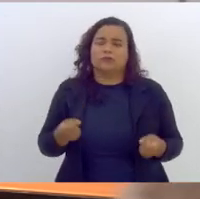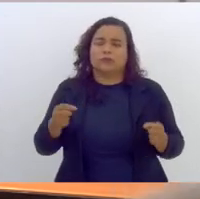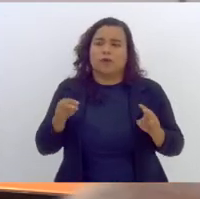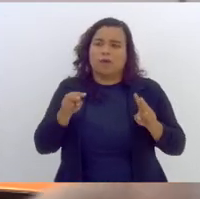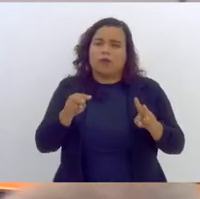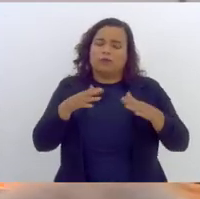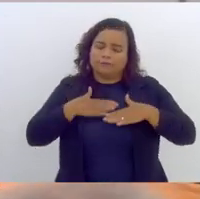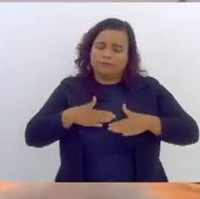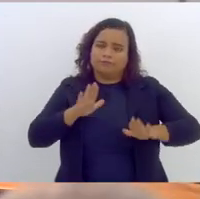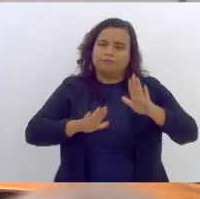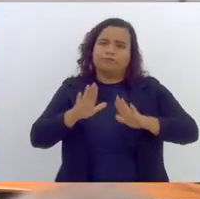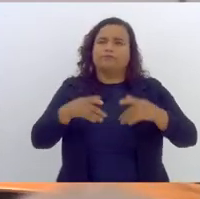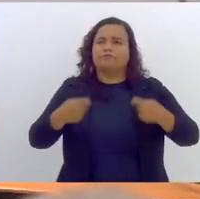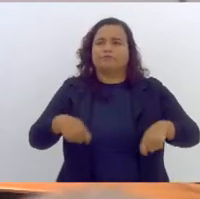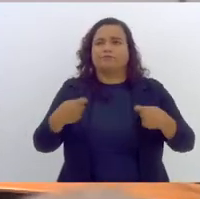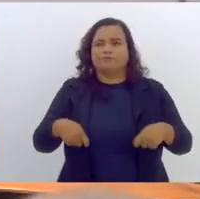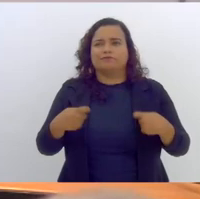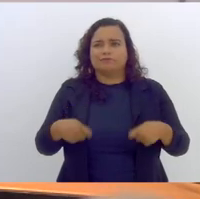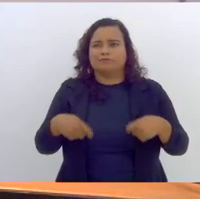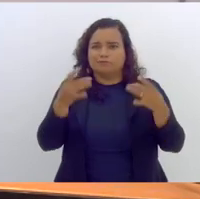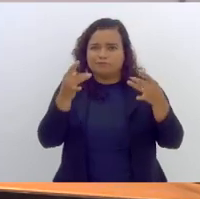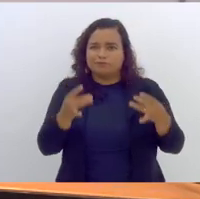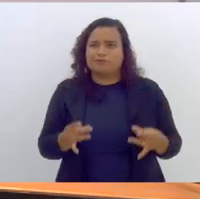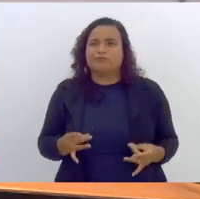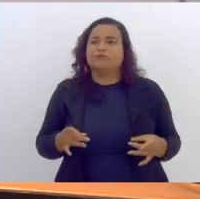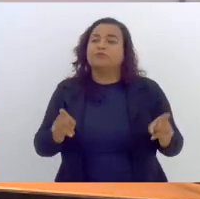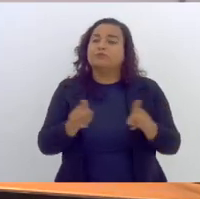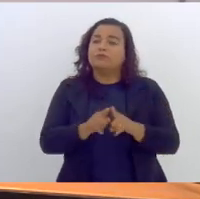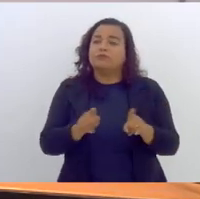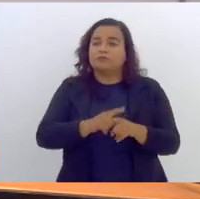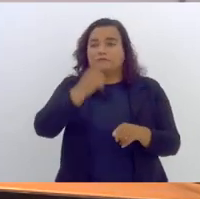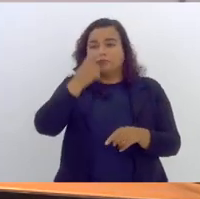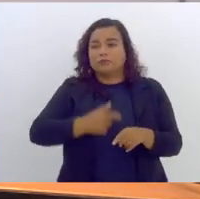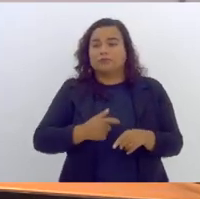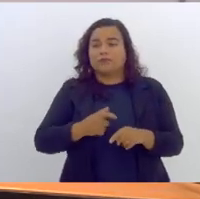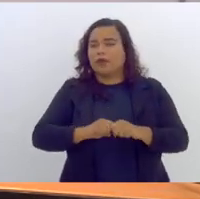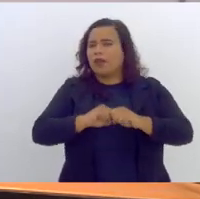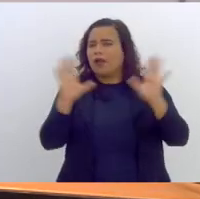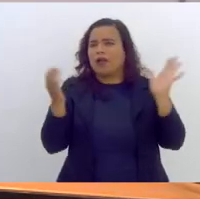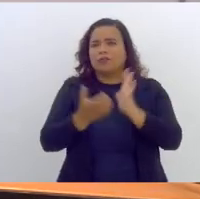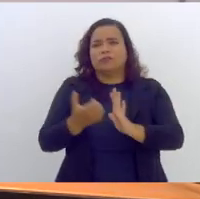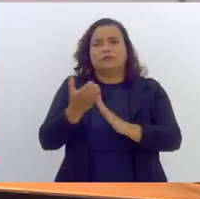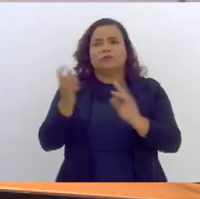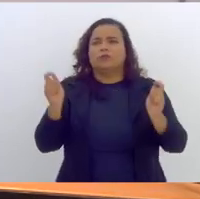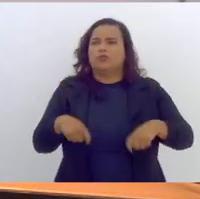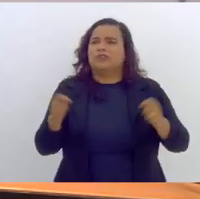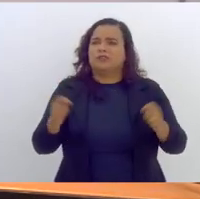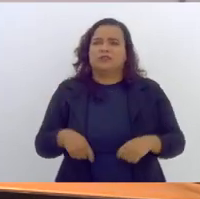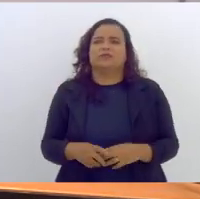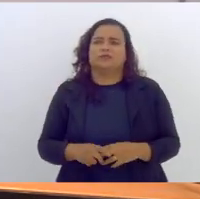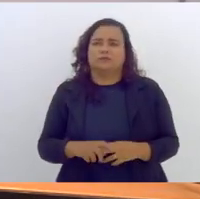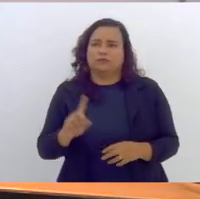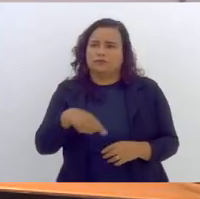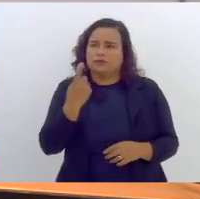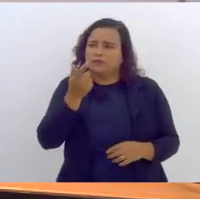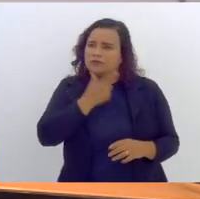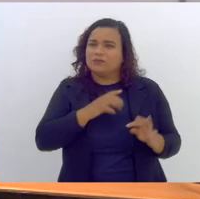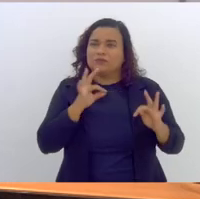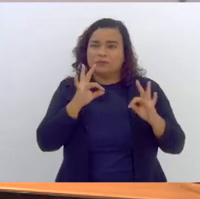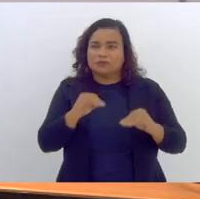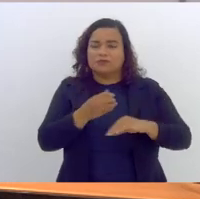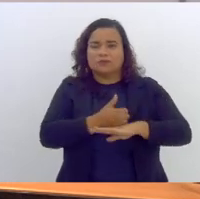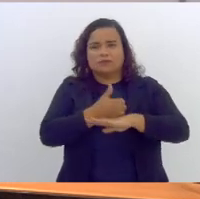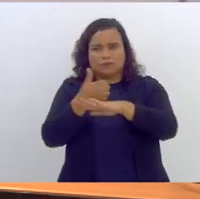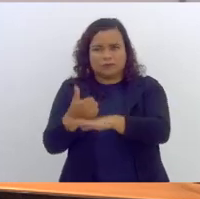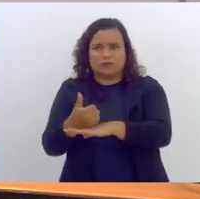com bastante cautela não é e ser o mais transparente possível Ok para que todos possam se